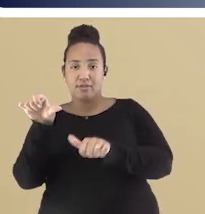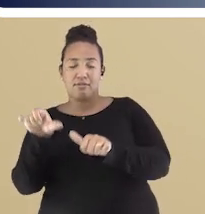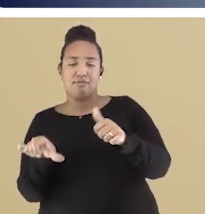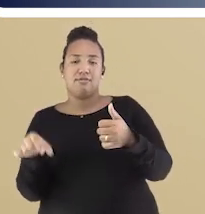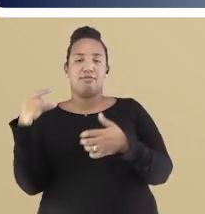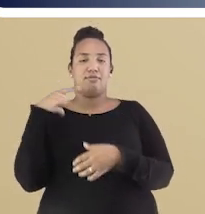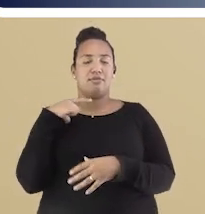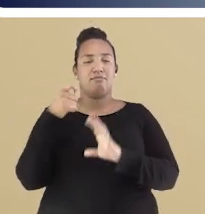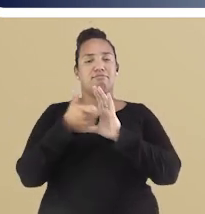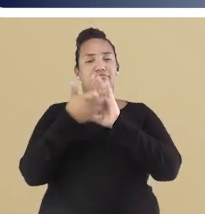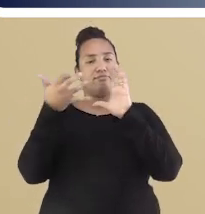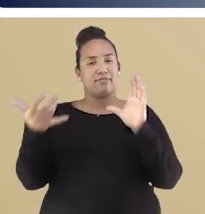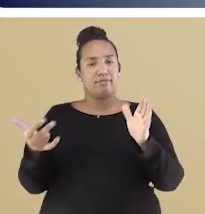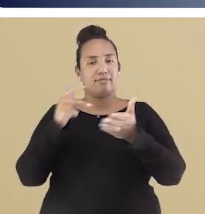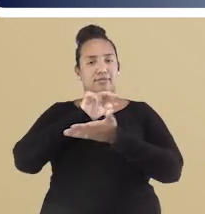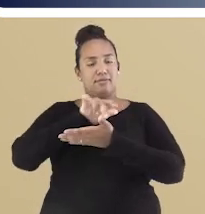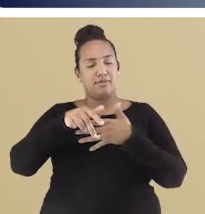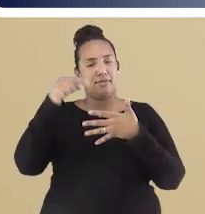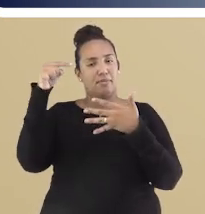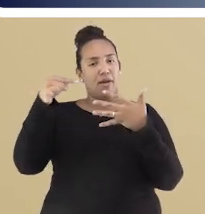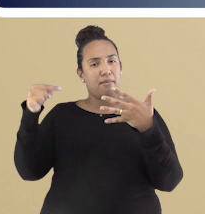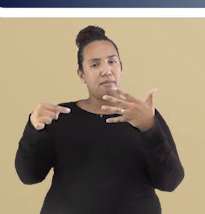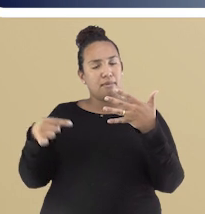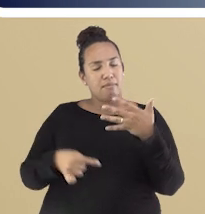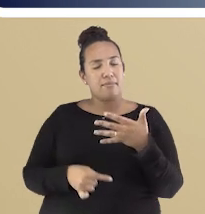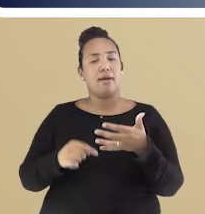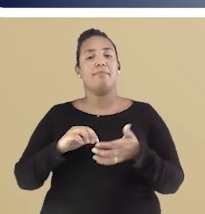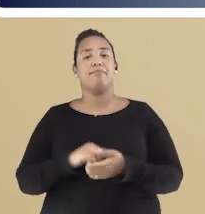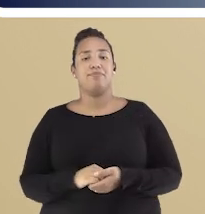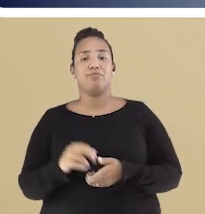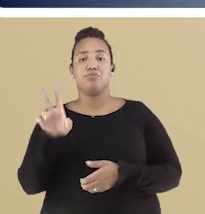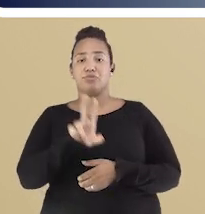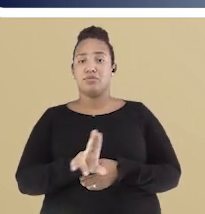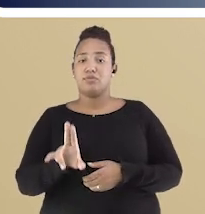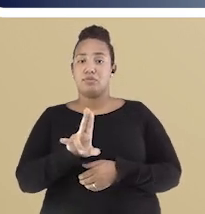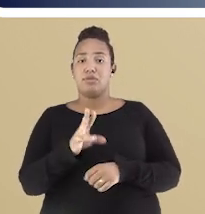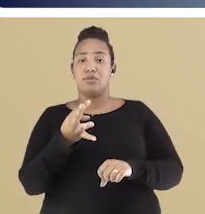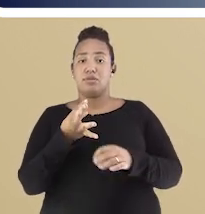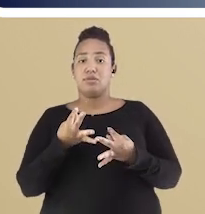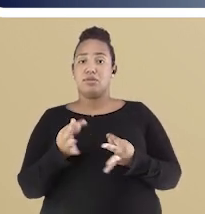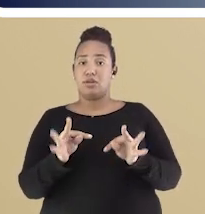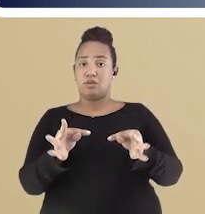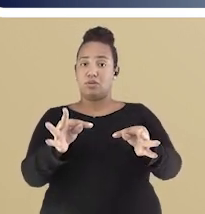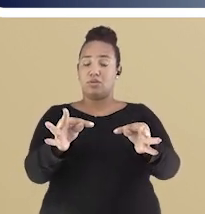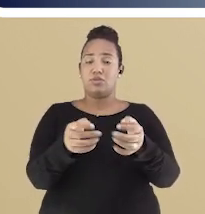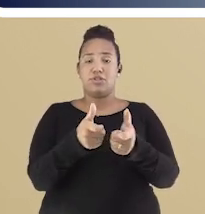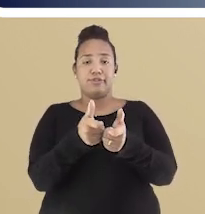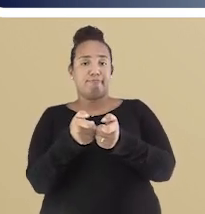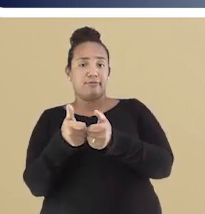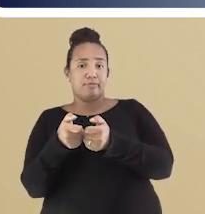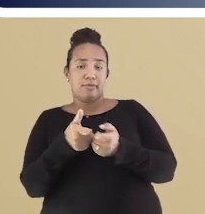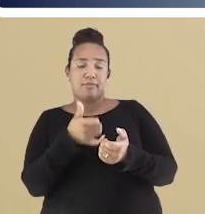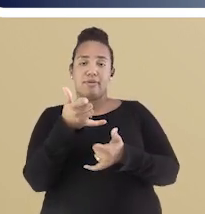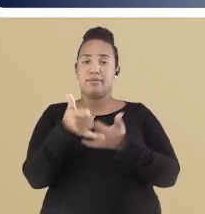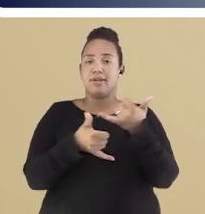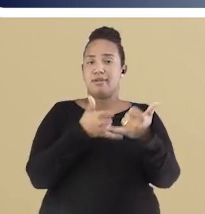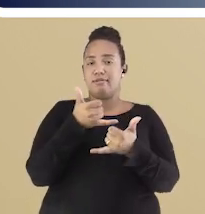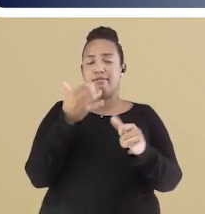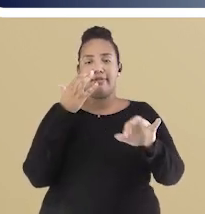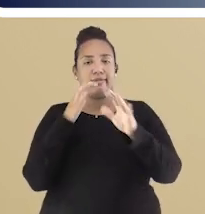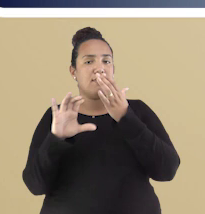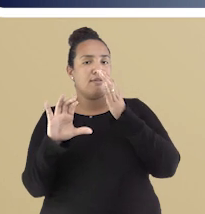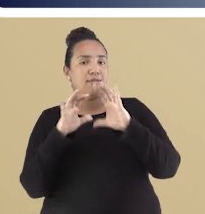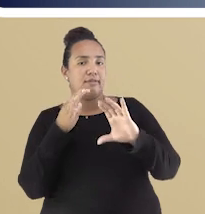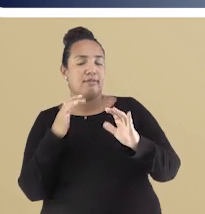timbre melodia ritmo etc por meio de recursos e tecnológicos games e plataformas digitais jogos canções